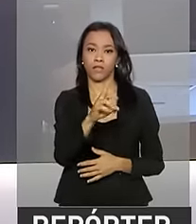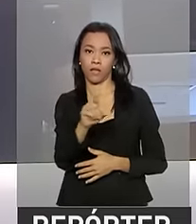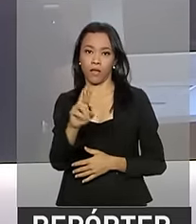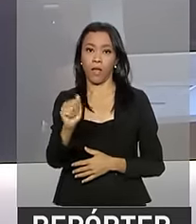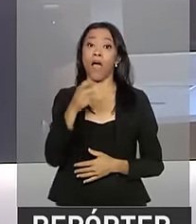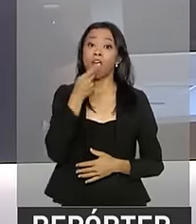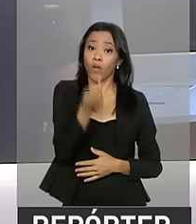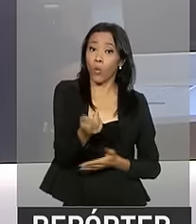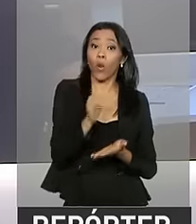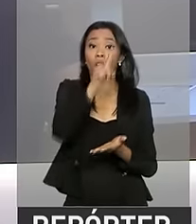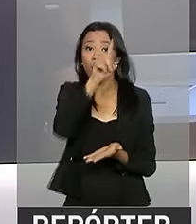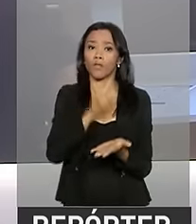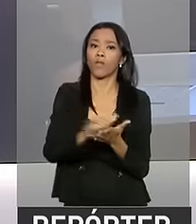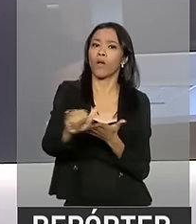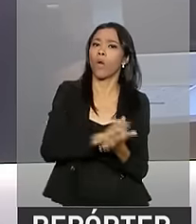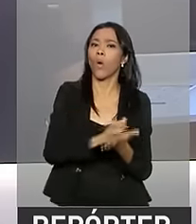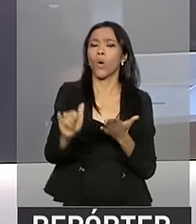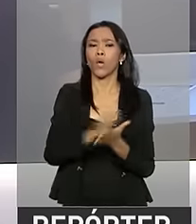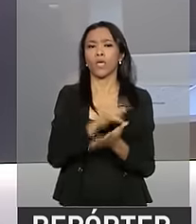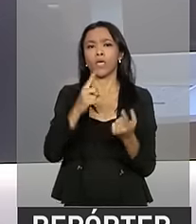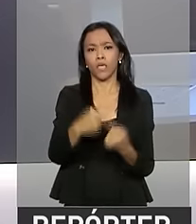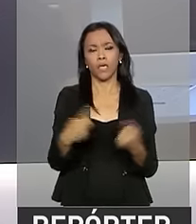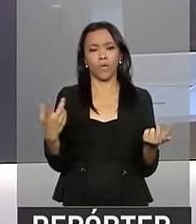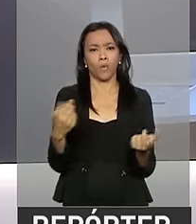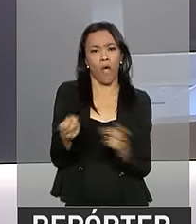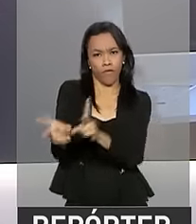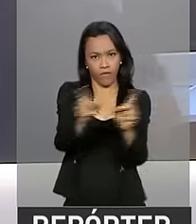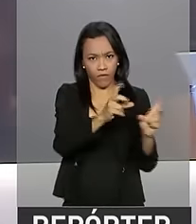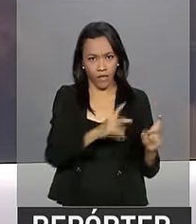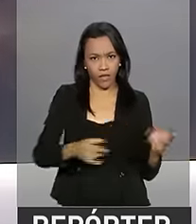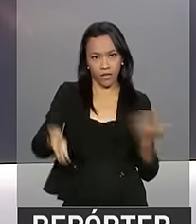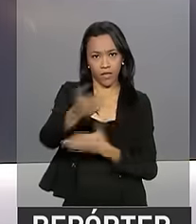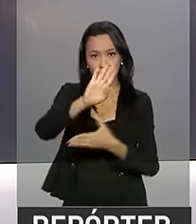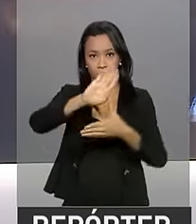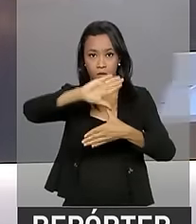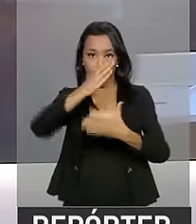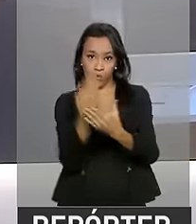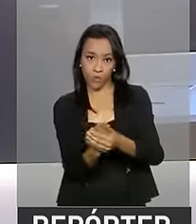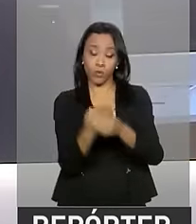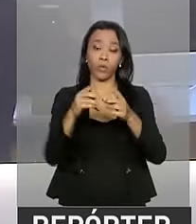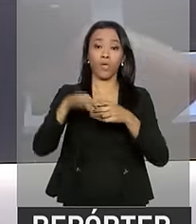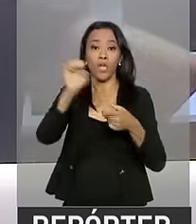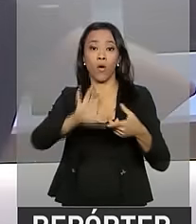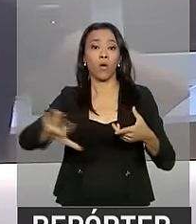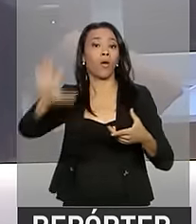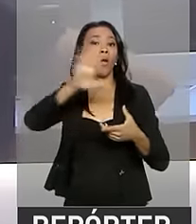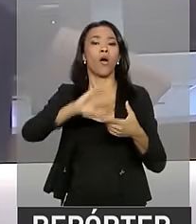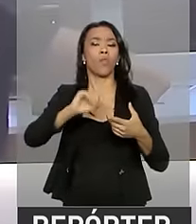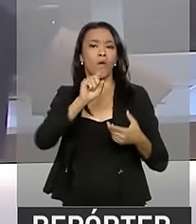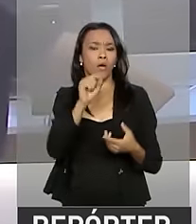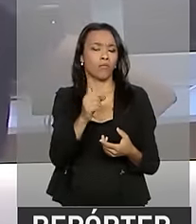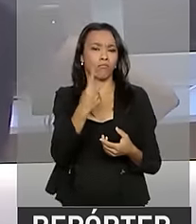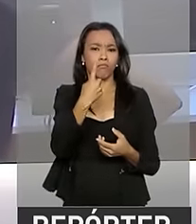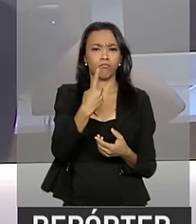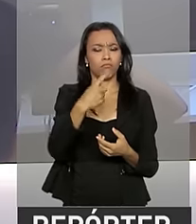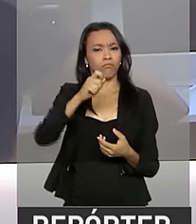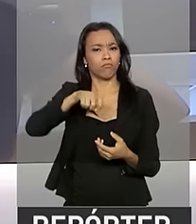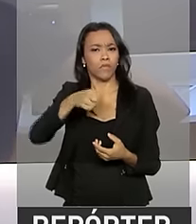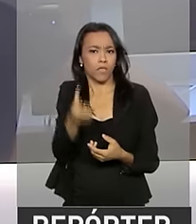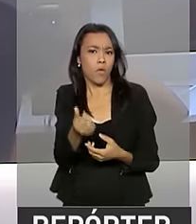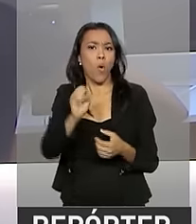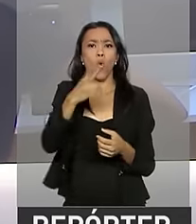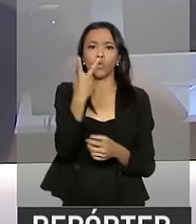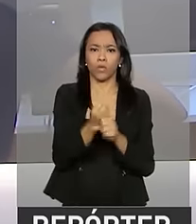acordo de livre comércio entre o Mercosul e a União Europeia deve sair entre 1 ano e meio e 2 anos ele participou de encontro com